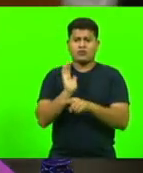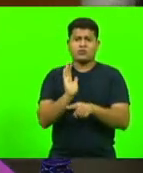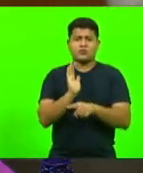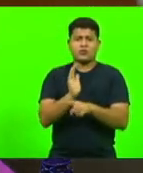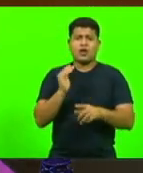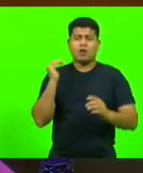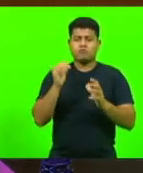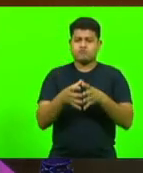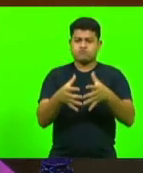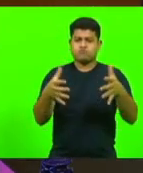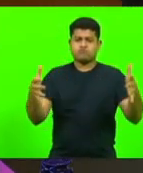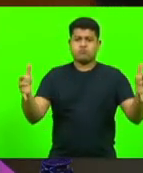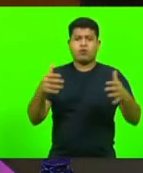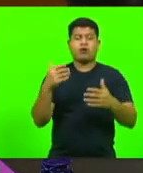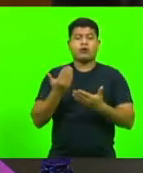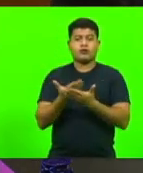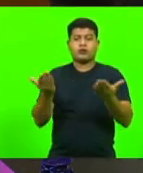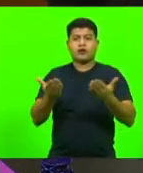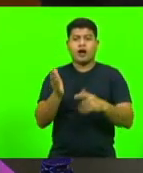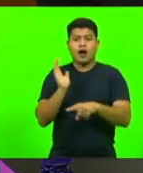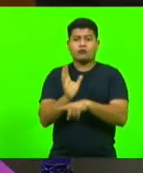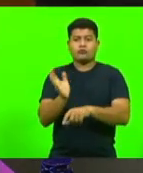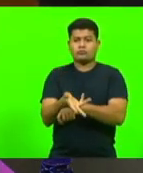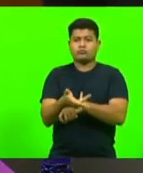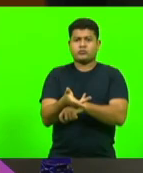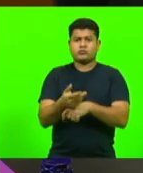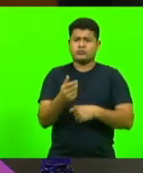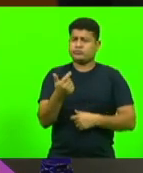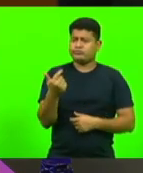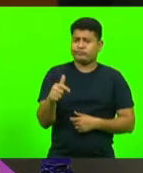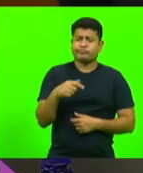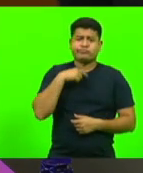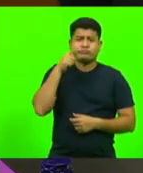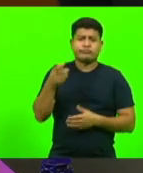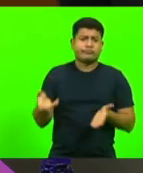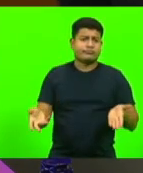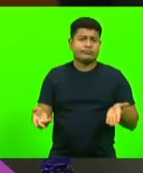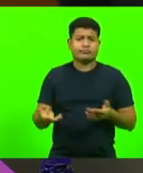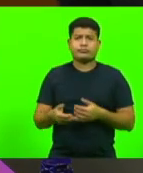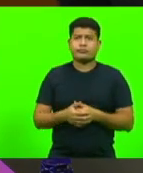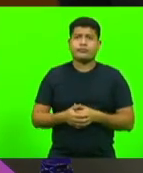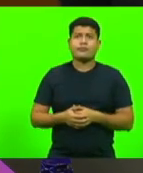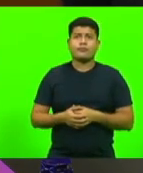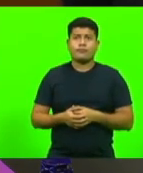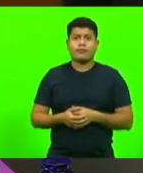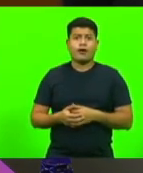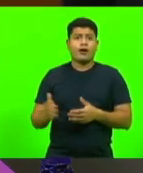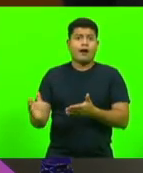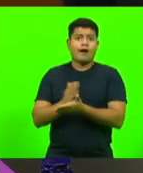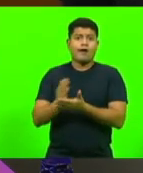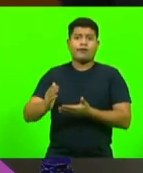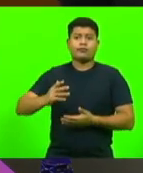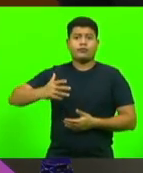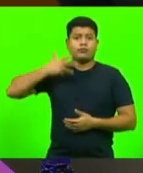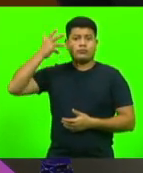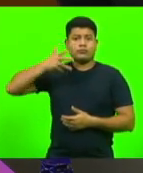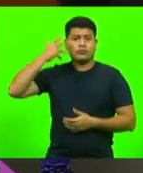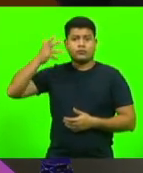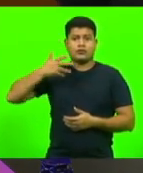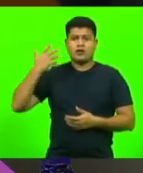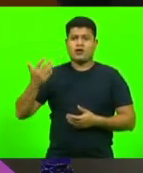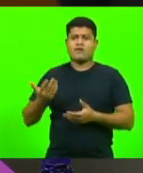para dinamizar esse todo esse processo conforme é é palavras que estão na moda né